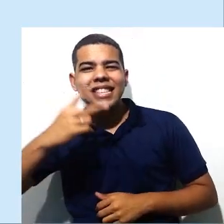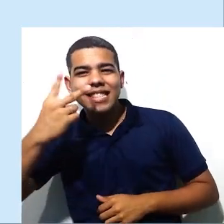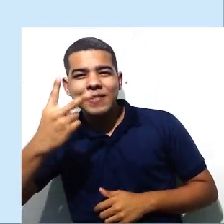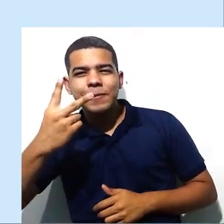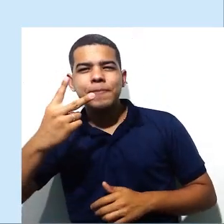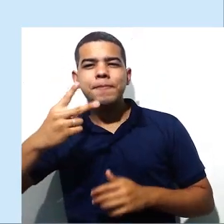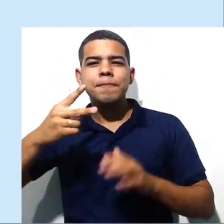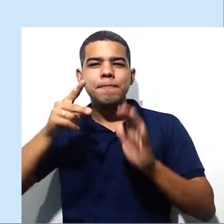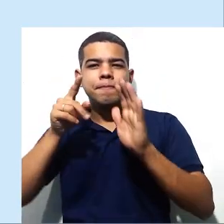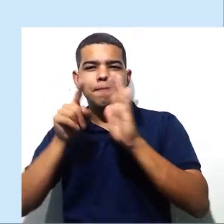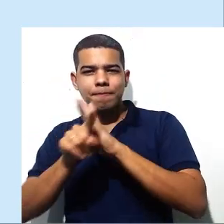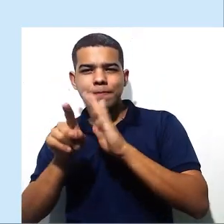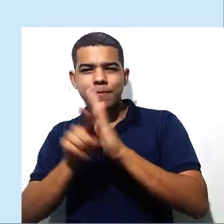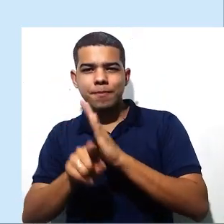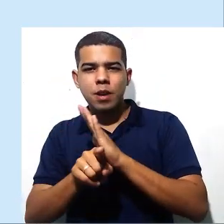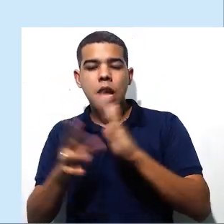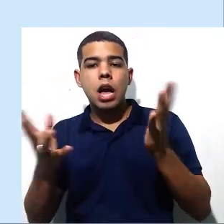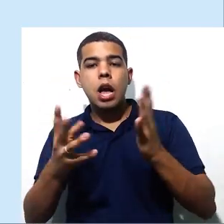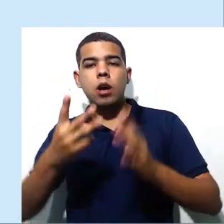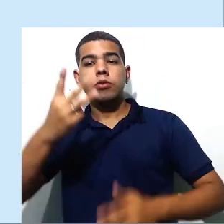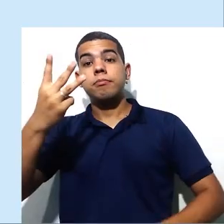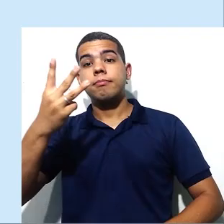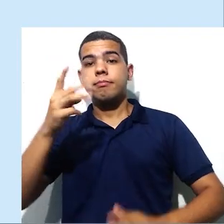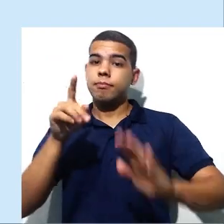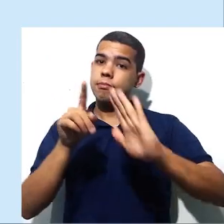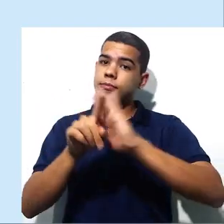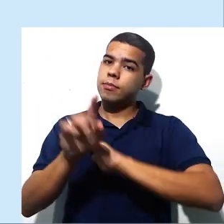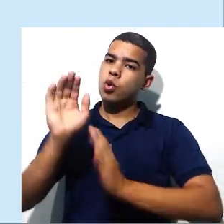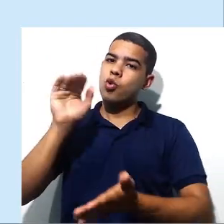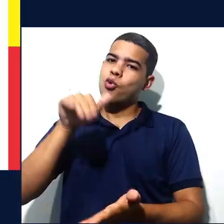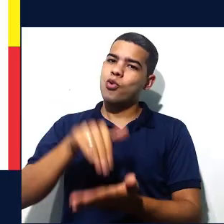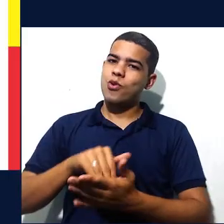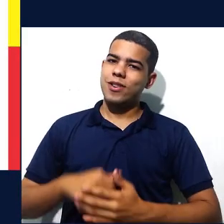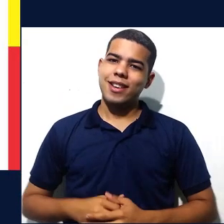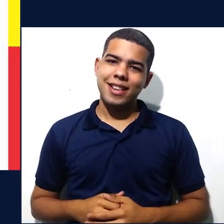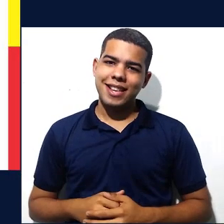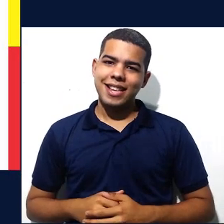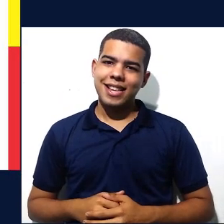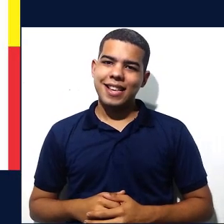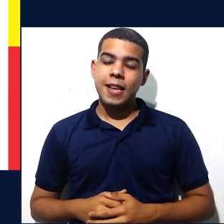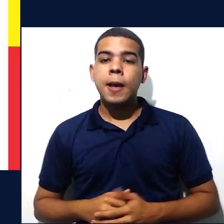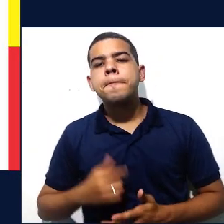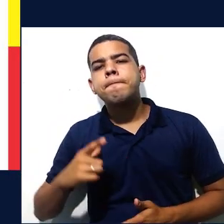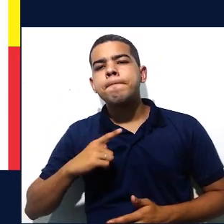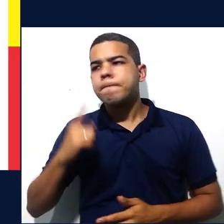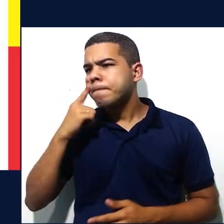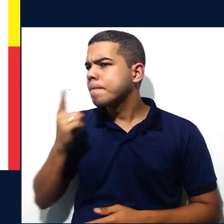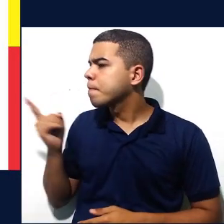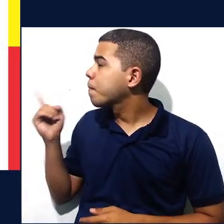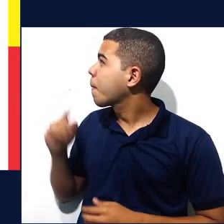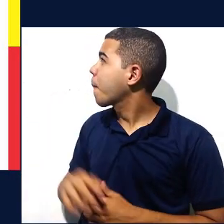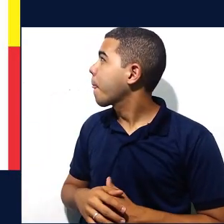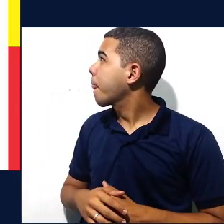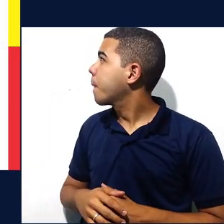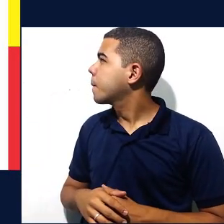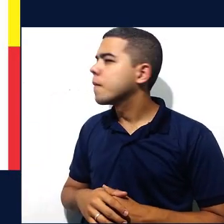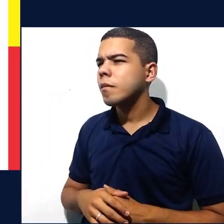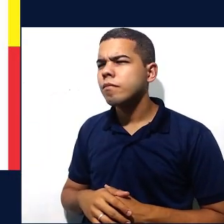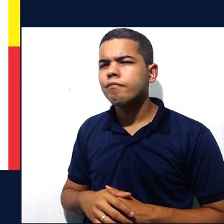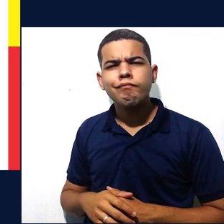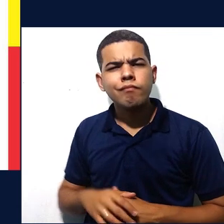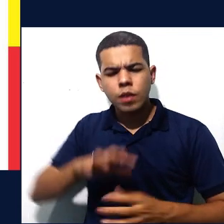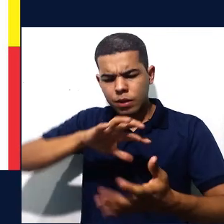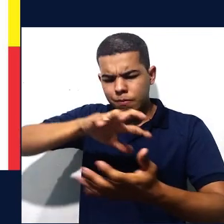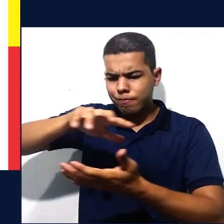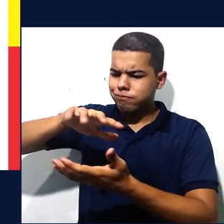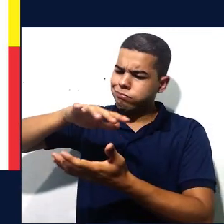questões e agora a gente vai para a nossa terceira e última questão. Observe aí na telinha. A destruição da camada